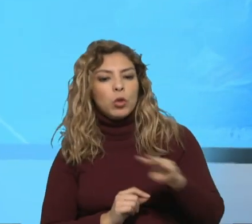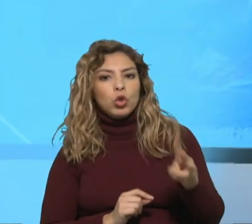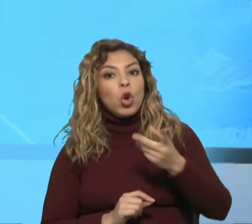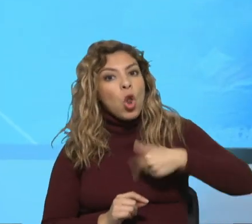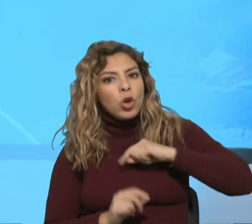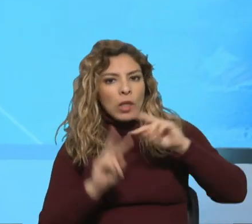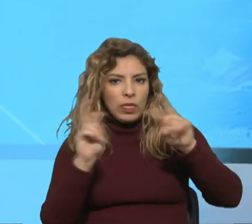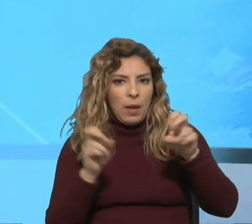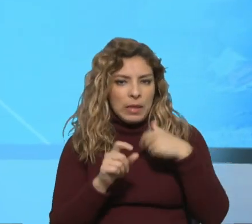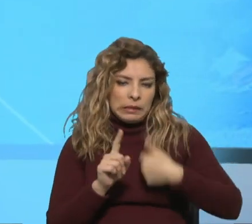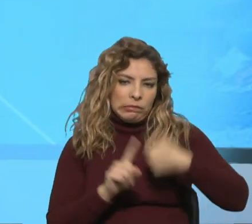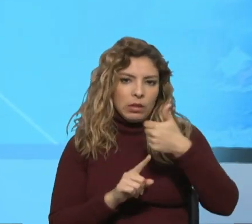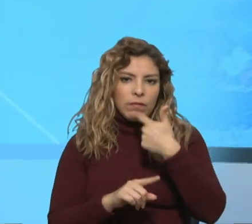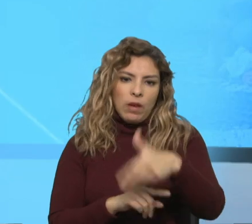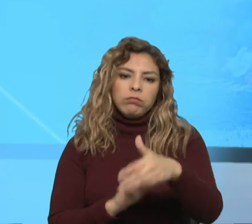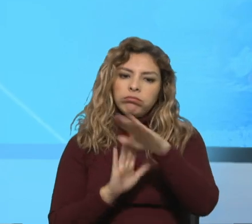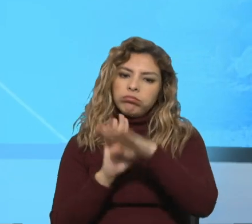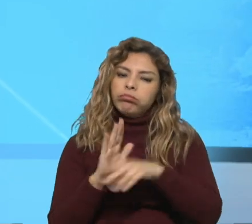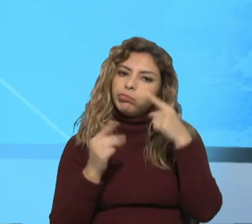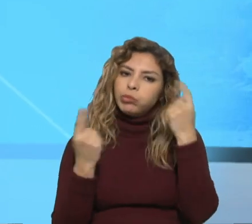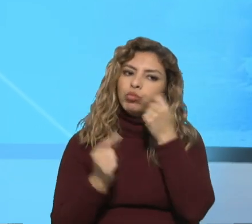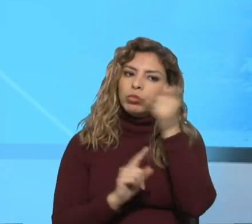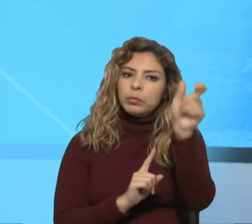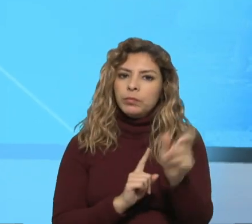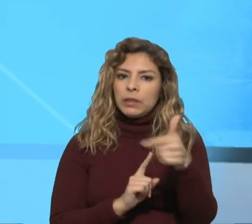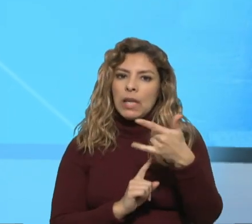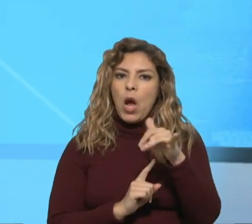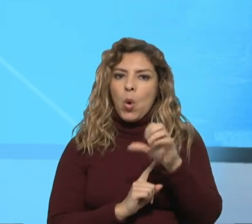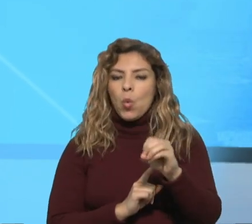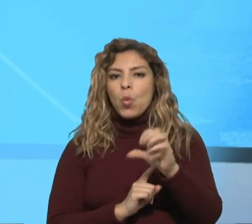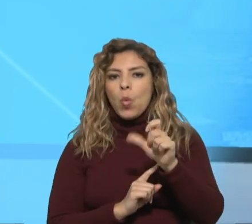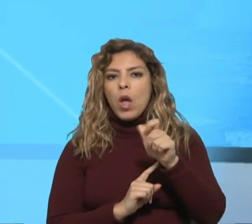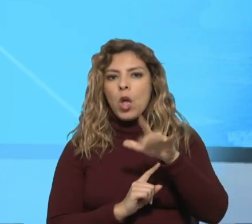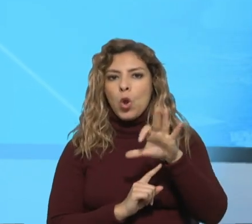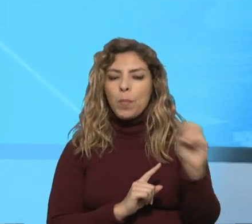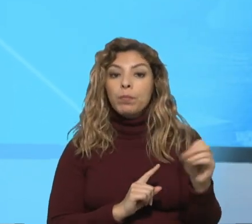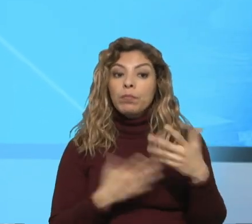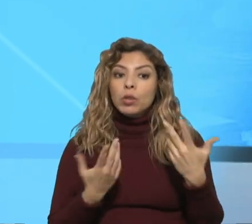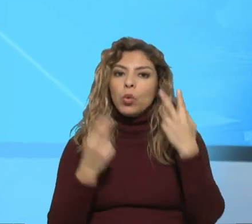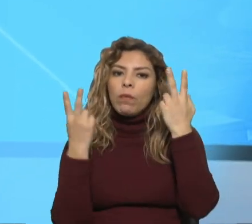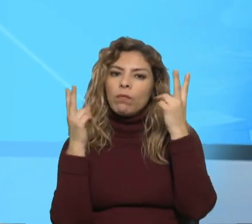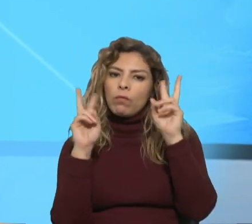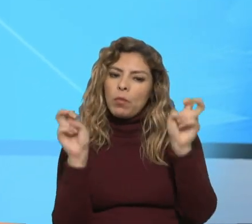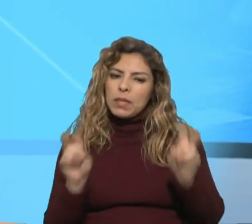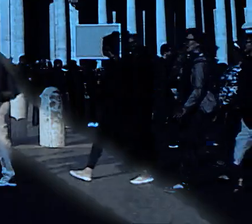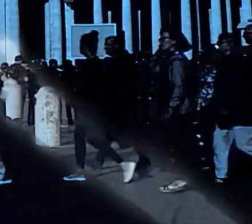apresentar daqui a alguns minutos com a presença de Tiago Pinto Coelho. Primeiro queremos destacar outras notícias da